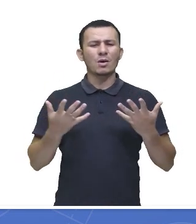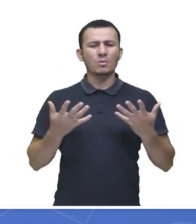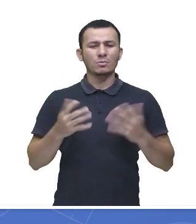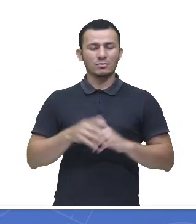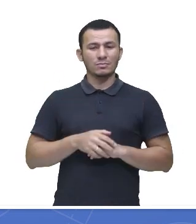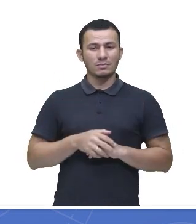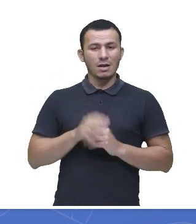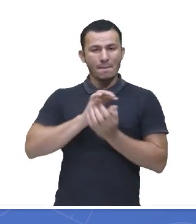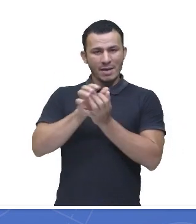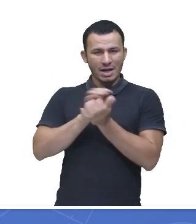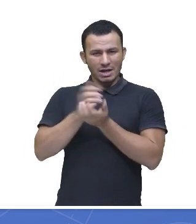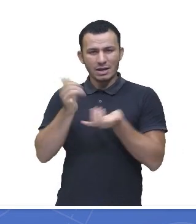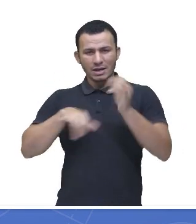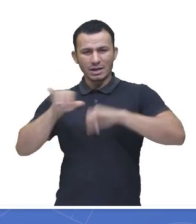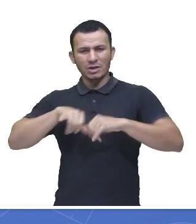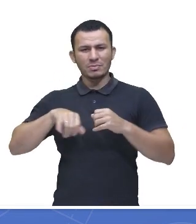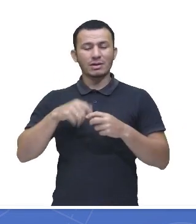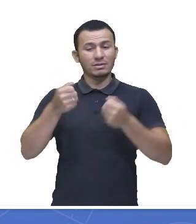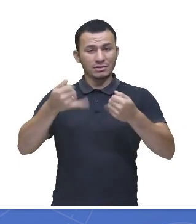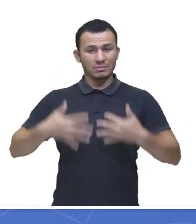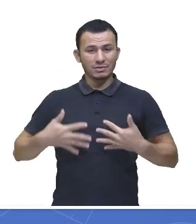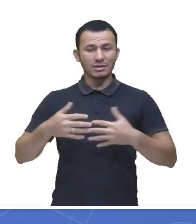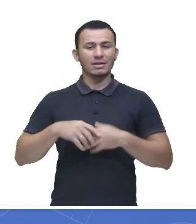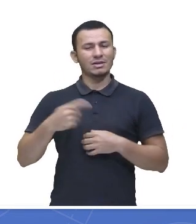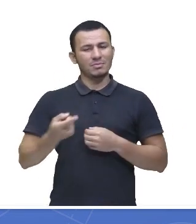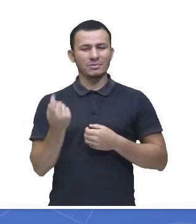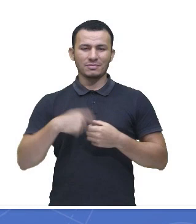química. Daqui a pouquinho a gente volta.